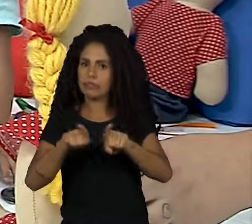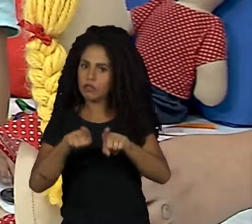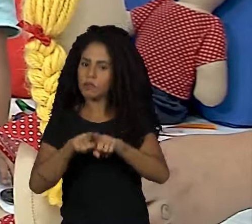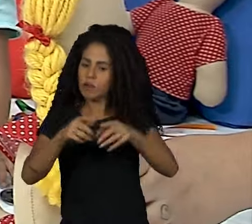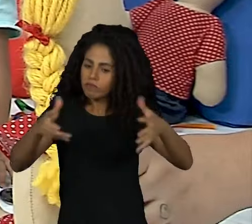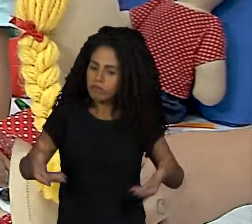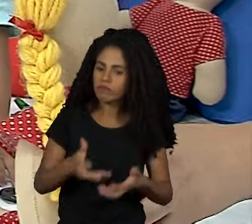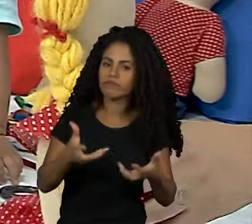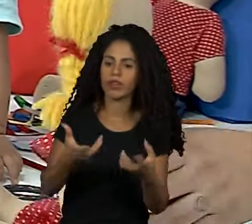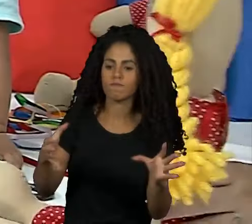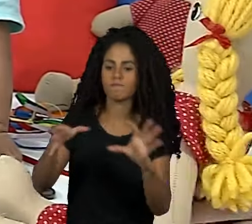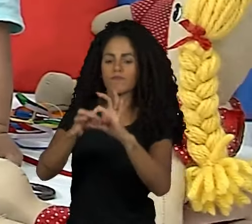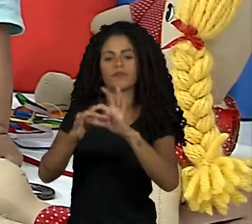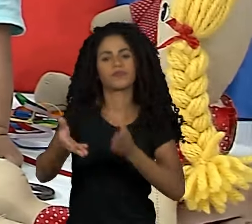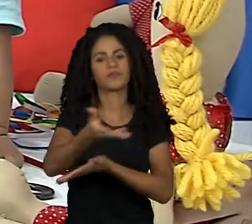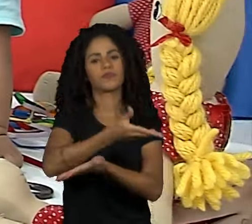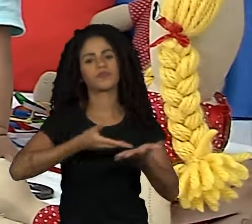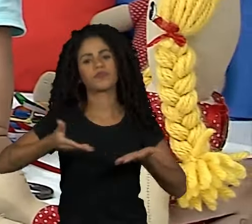fortalece vínculos.